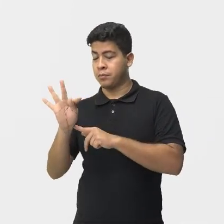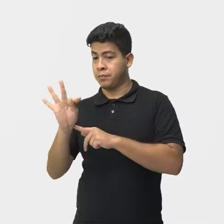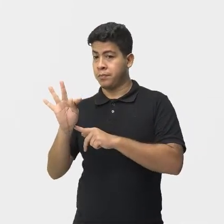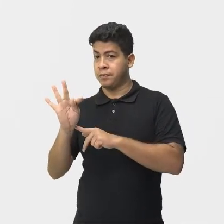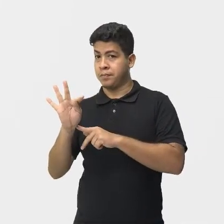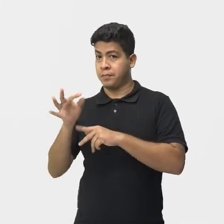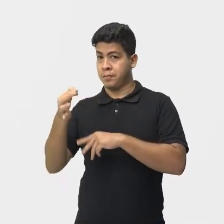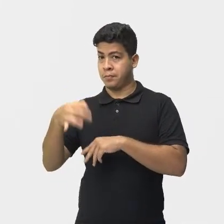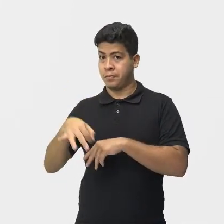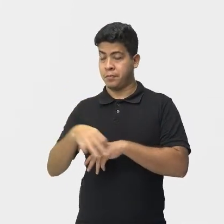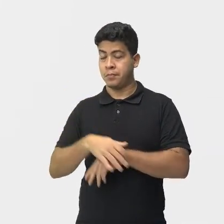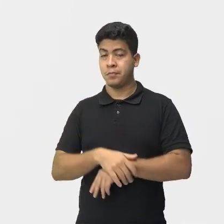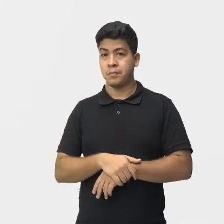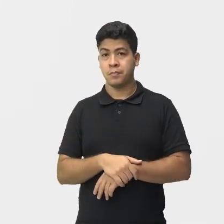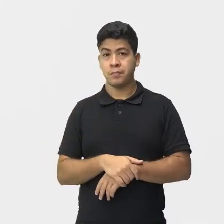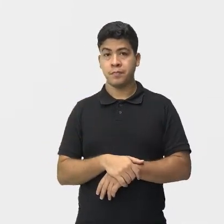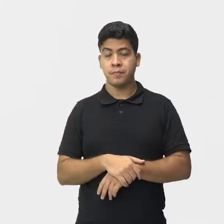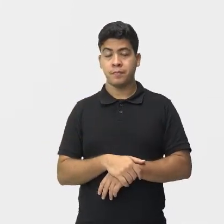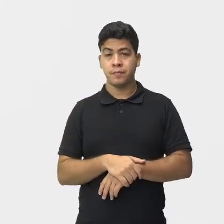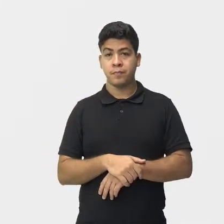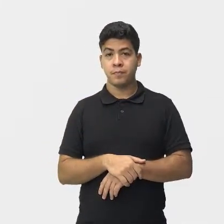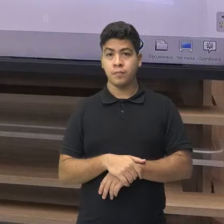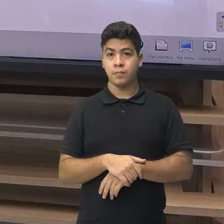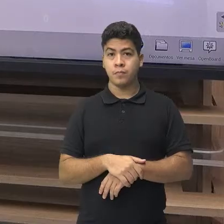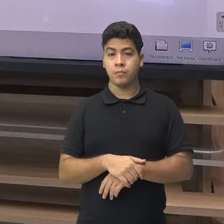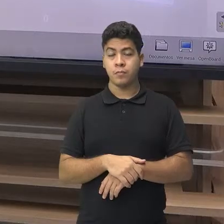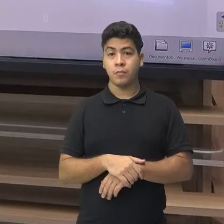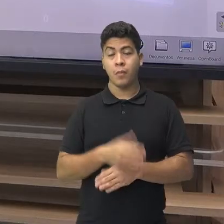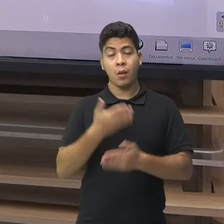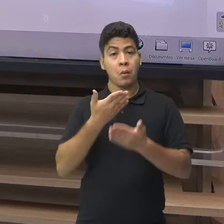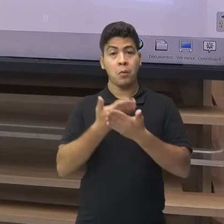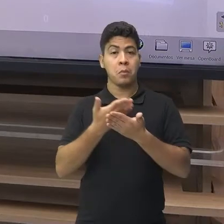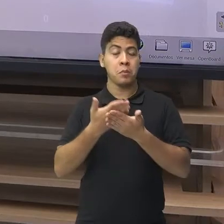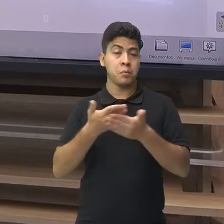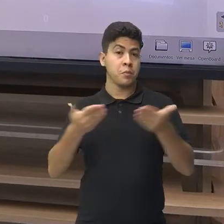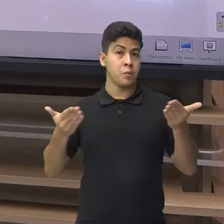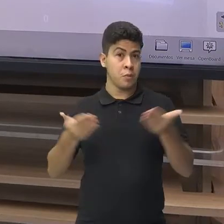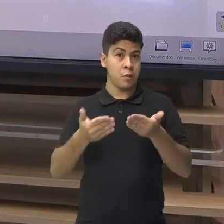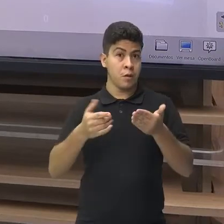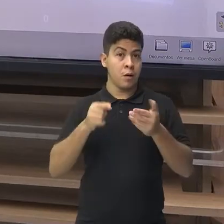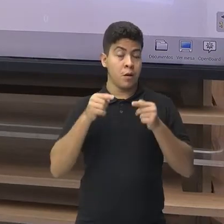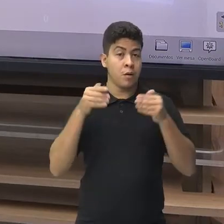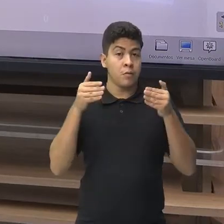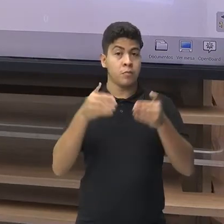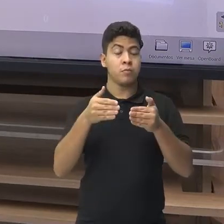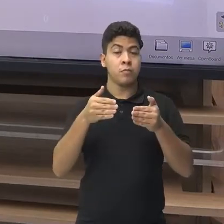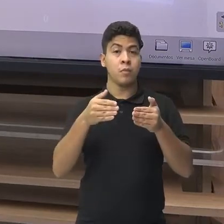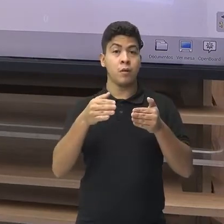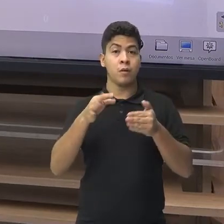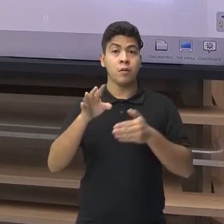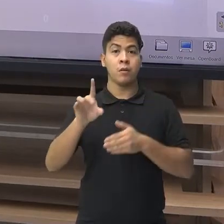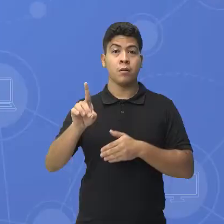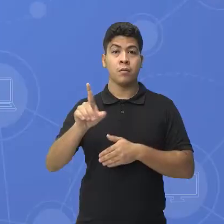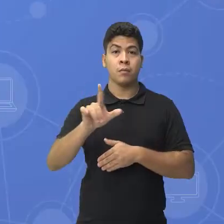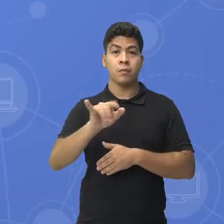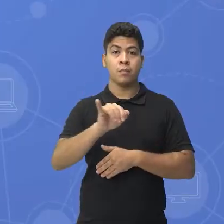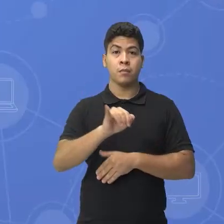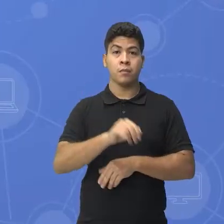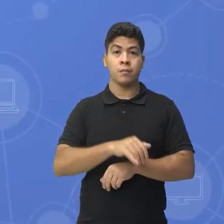gás. Muito bem, pessoal. Essa foi a nossa aula de hoje e agora vamos conhecer a nossa dinâmica local